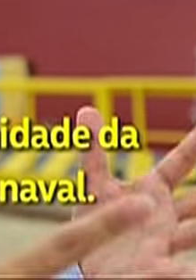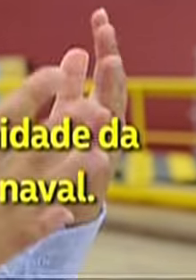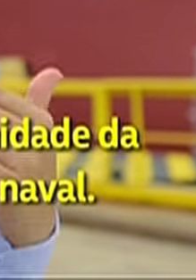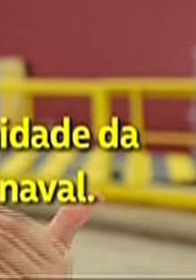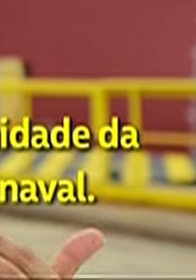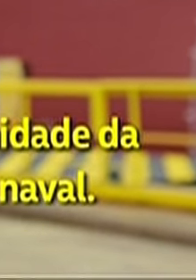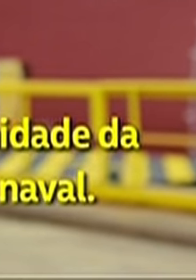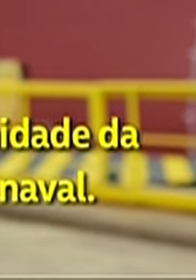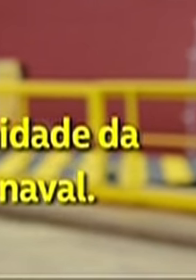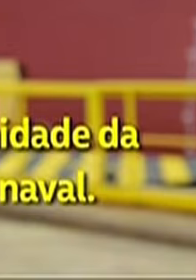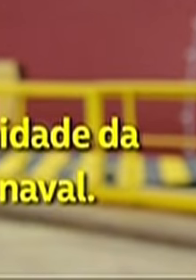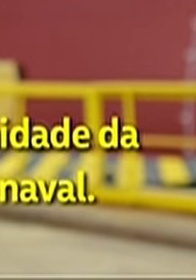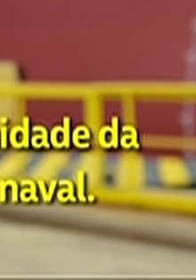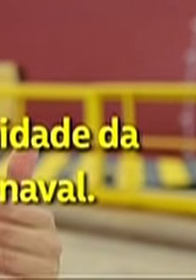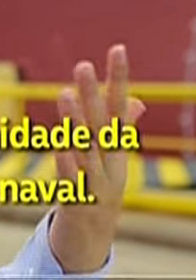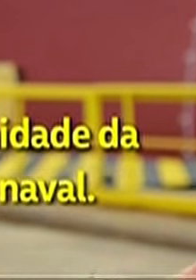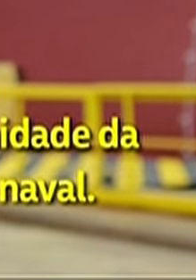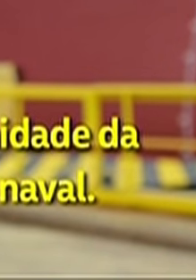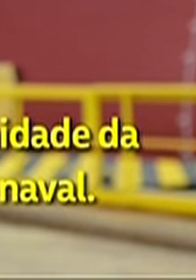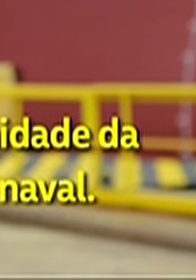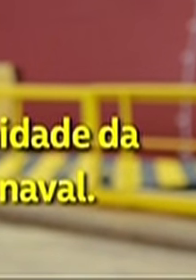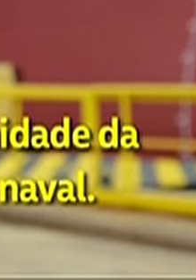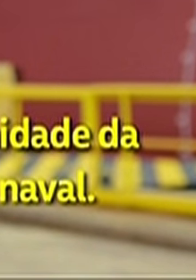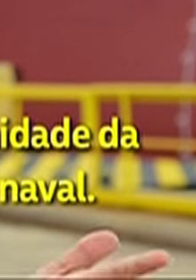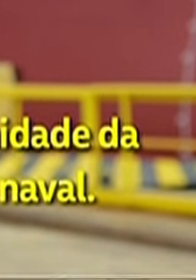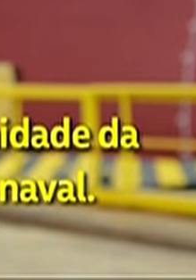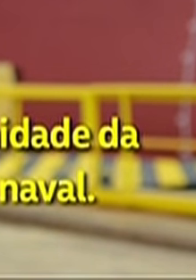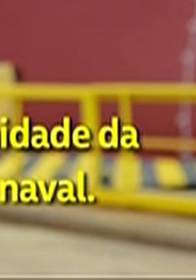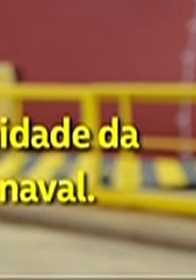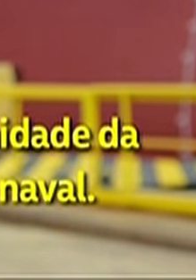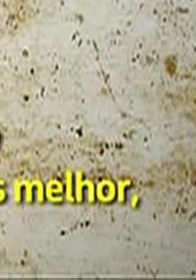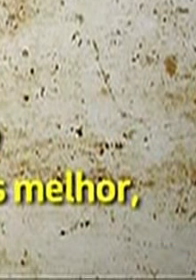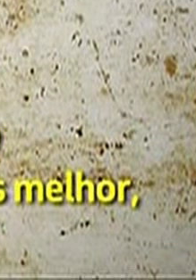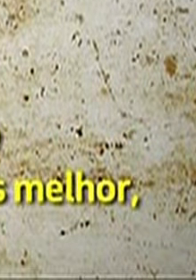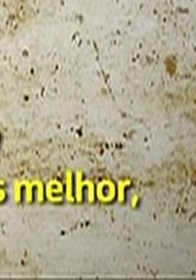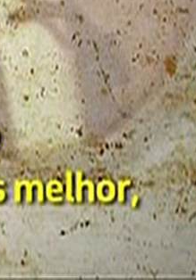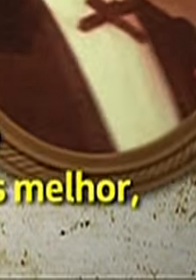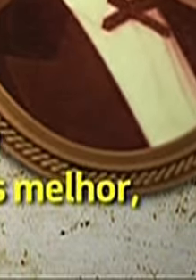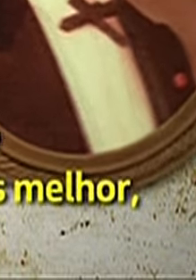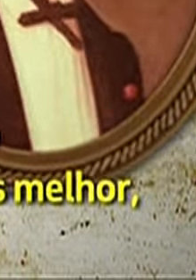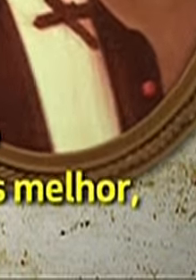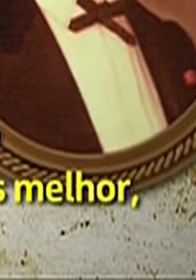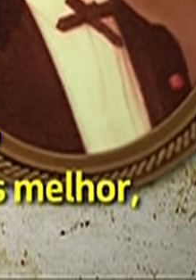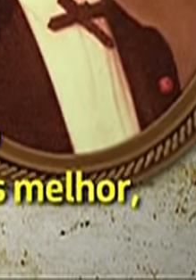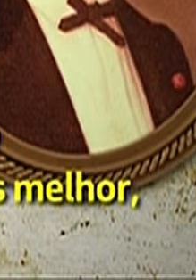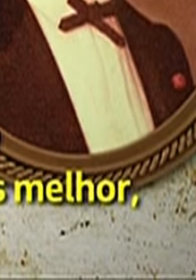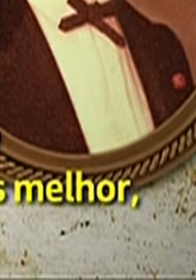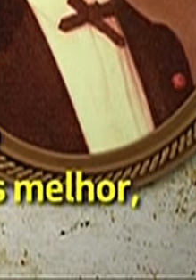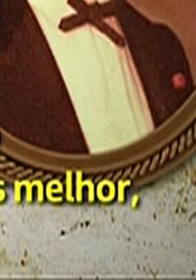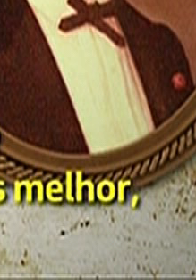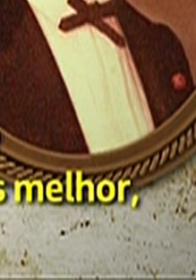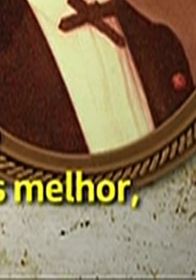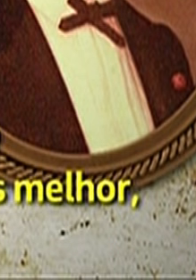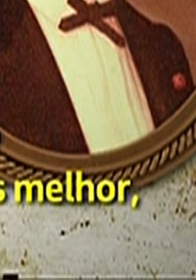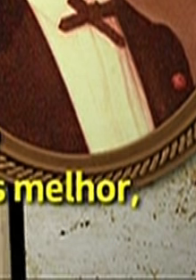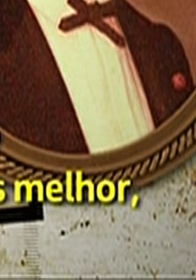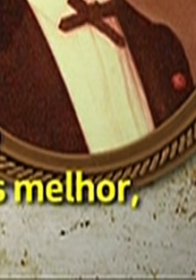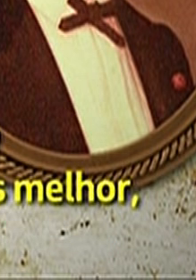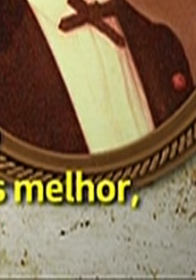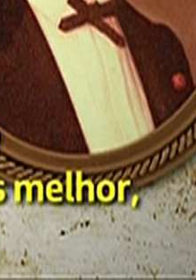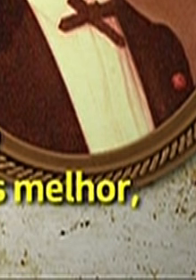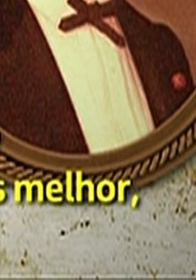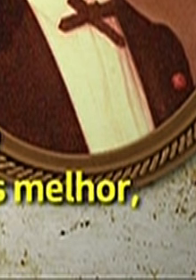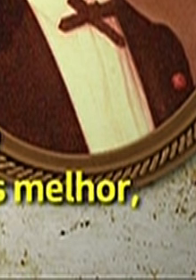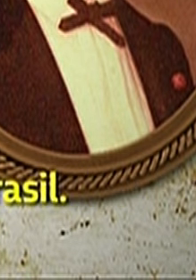a oportunidade da gente renascer com a indústria naval. No passado, o engenheiro André Rebouças lutou por